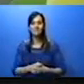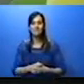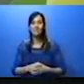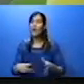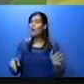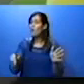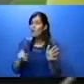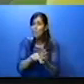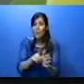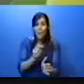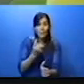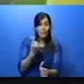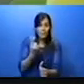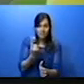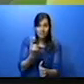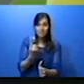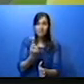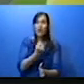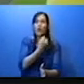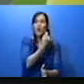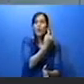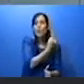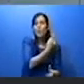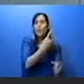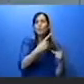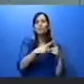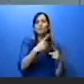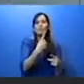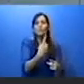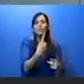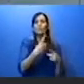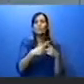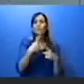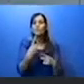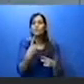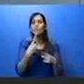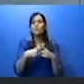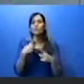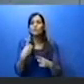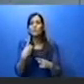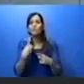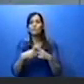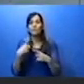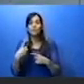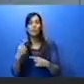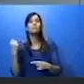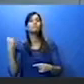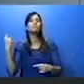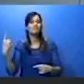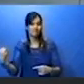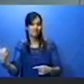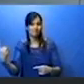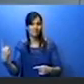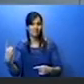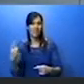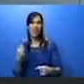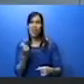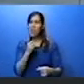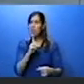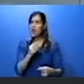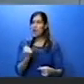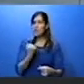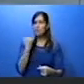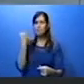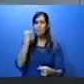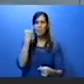É o próprio 1. 1 vezes 1 vezes 1 vezes 1 vezes 1, 1. Não importa quantas vezes